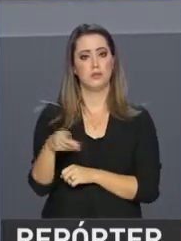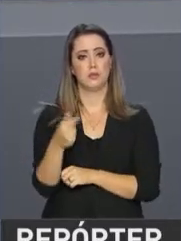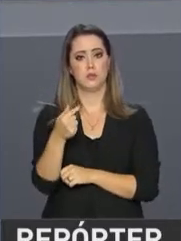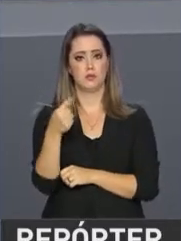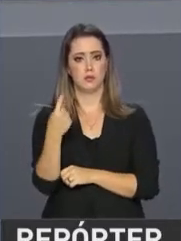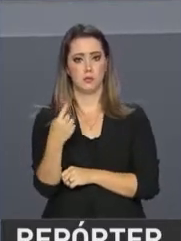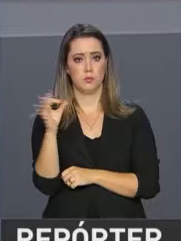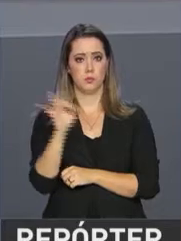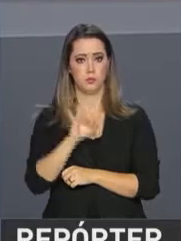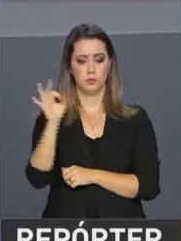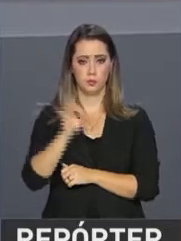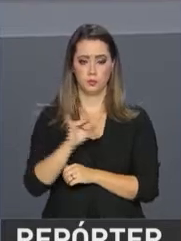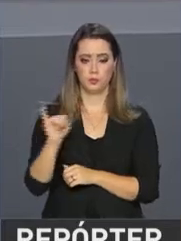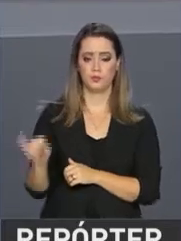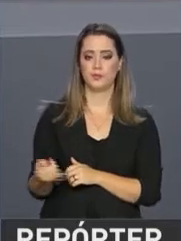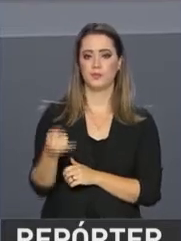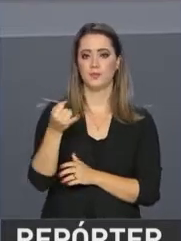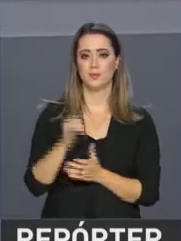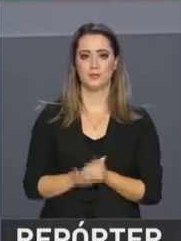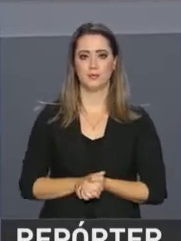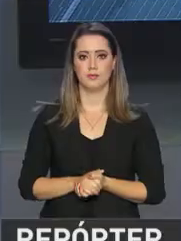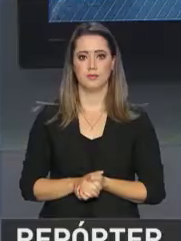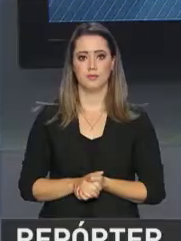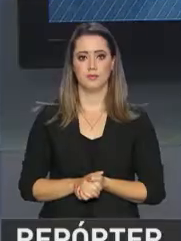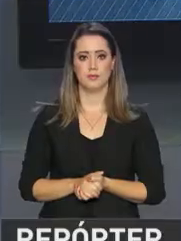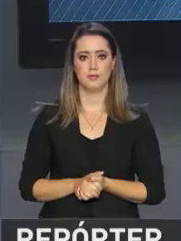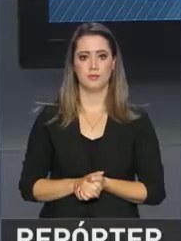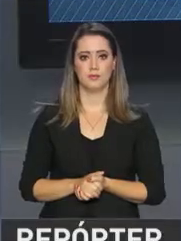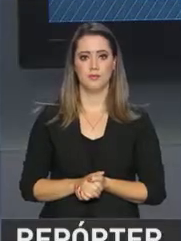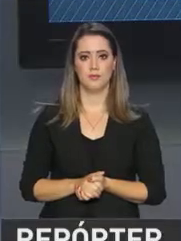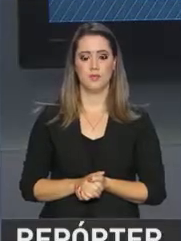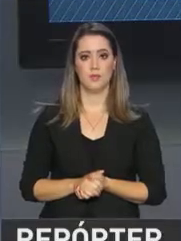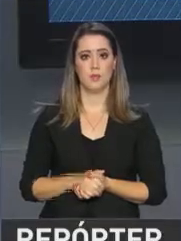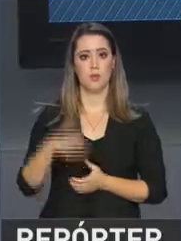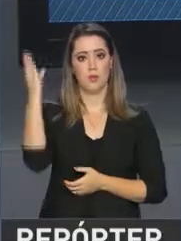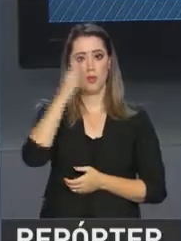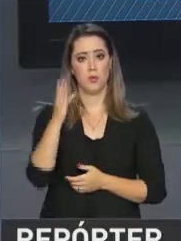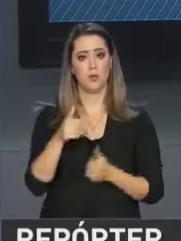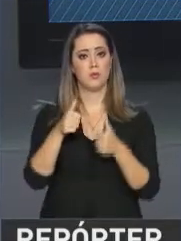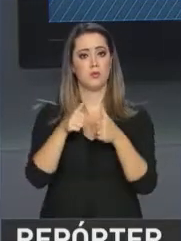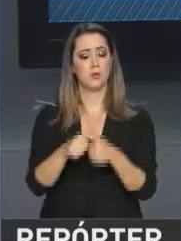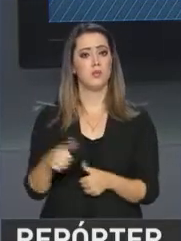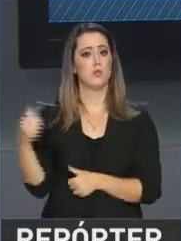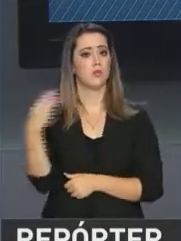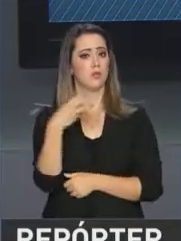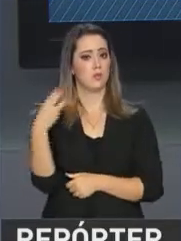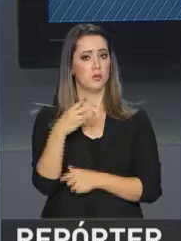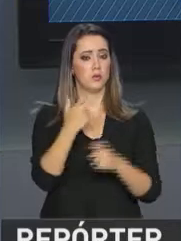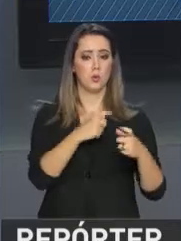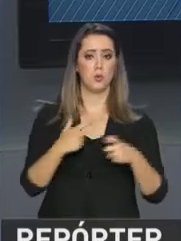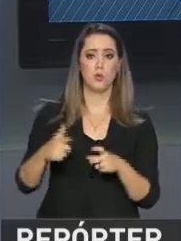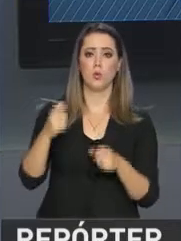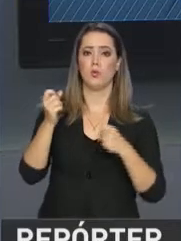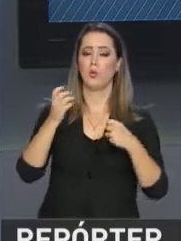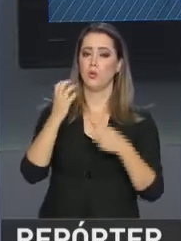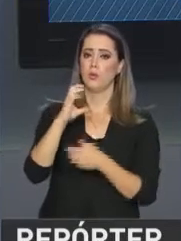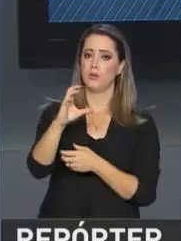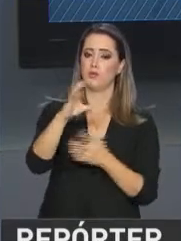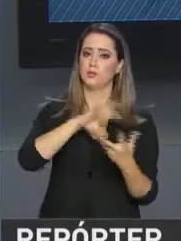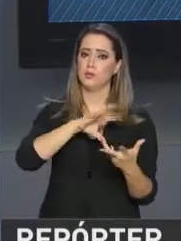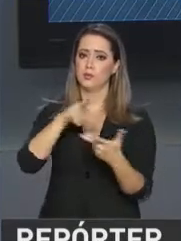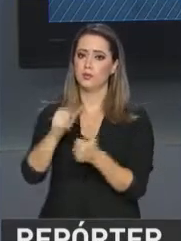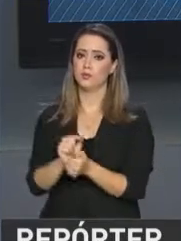3,71 por cento em janeiro o brasil ocupa o 13º lugar na produção científica mundial